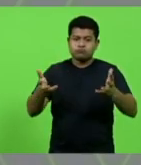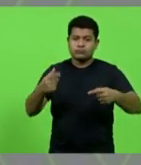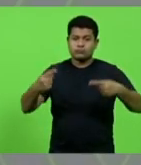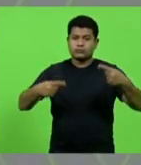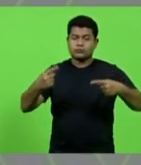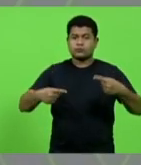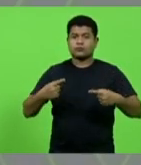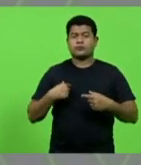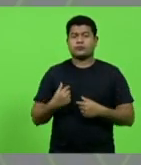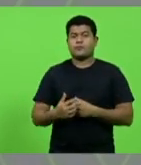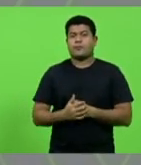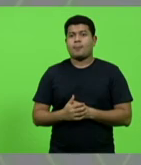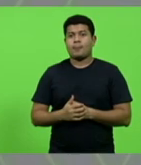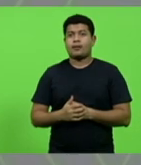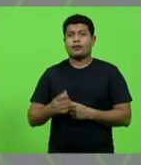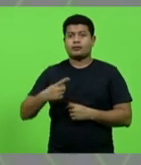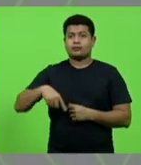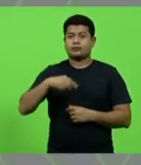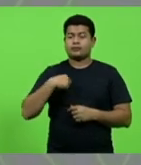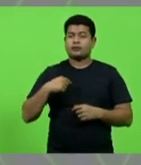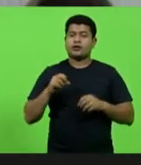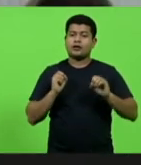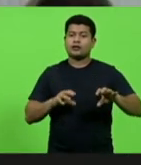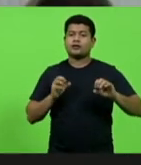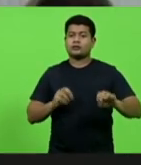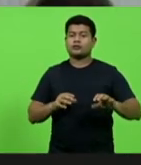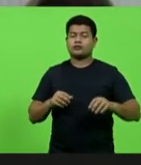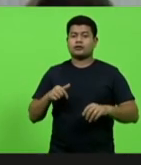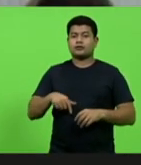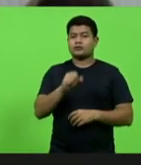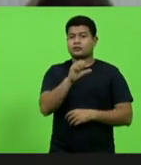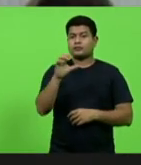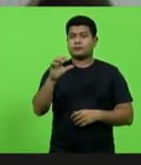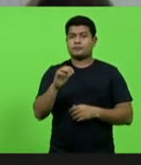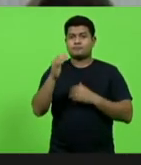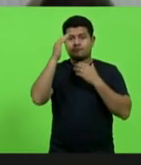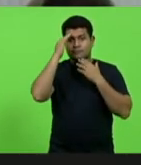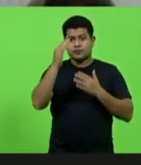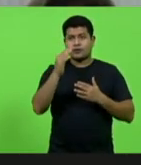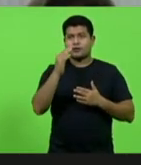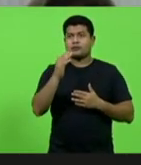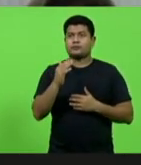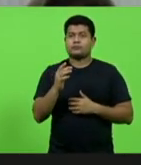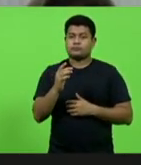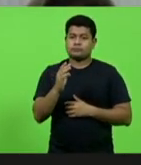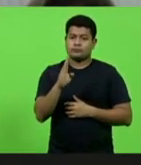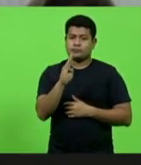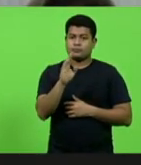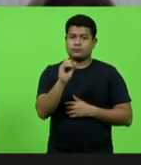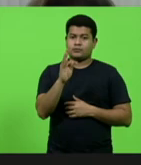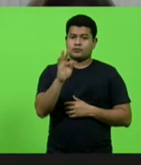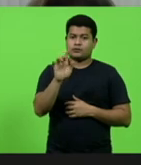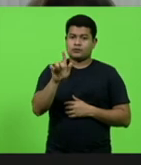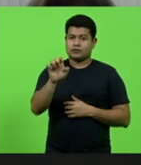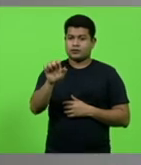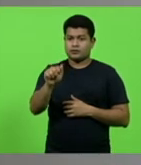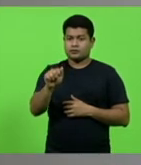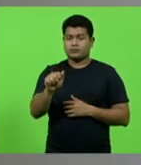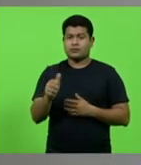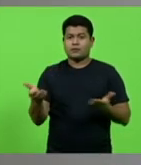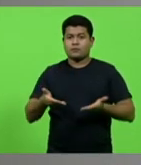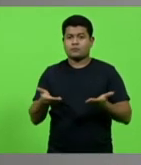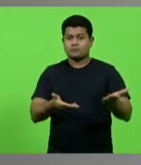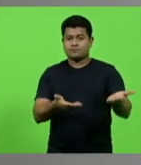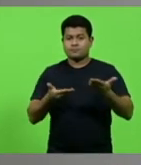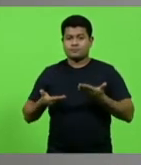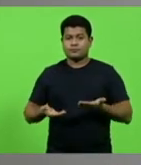de crianças e adolescentes e a nossa educação em Santa Catarina. Obrigado. Obrigada, doutor Botega. Eu faço agora o convite para